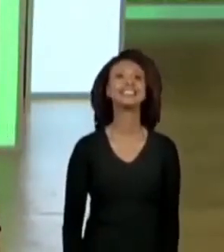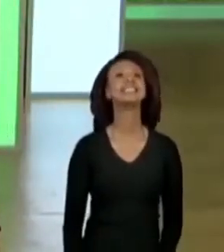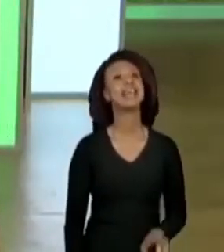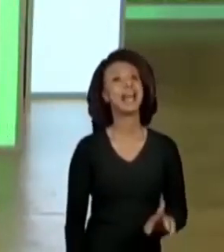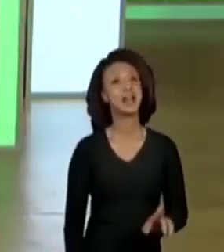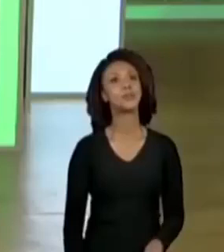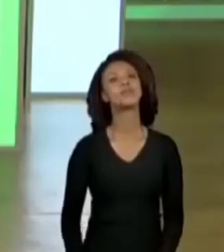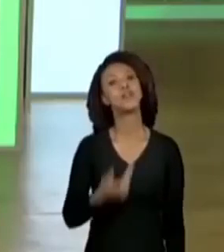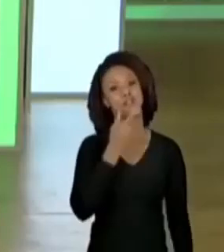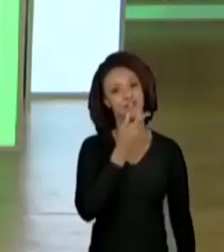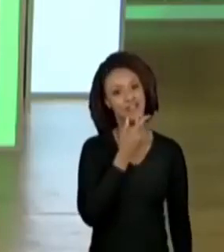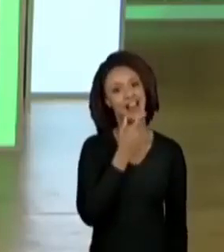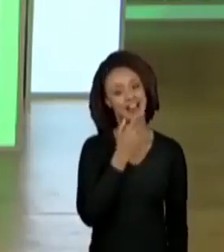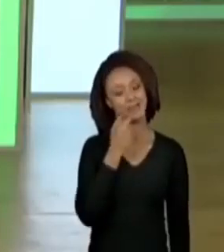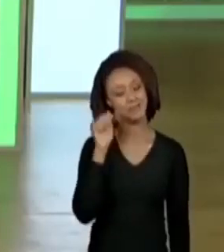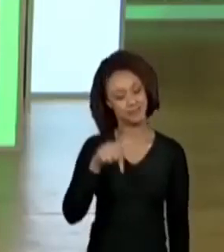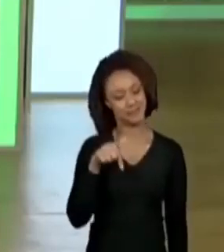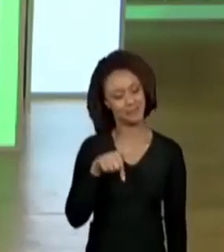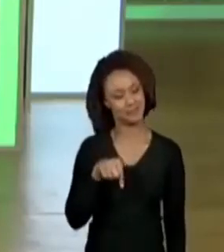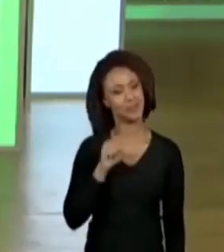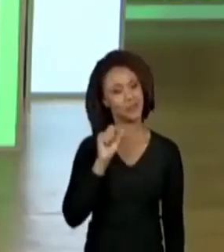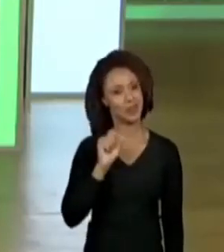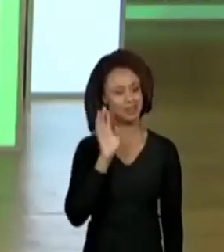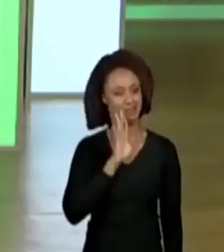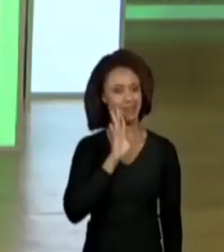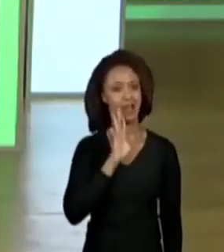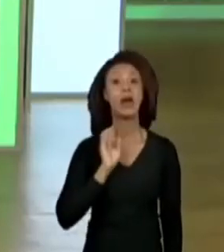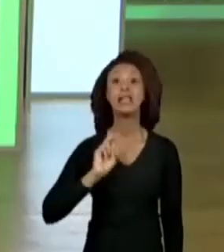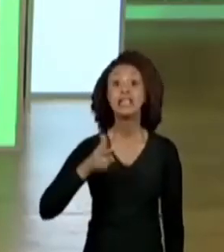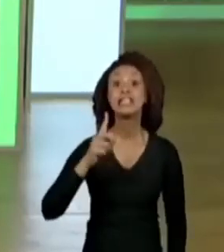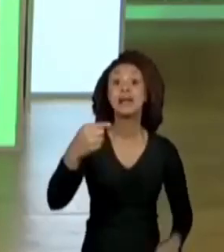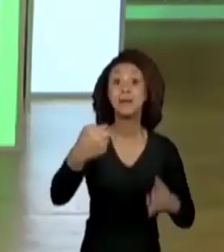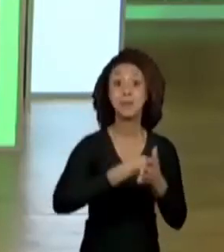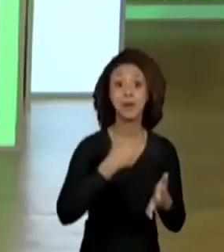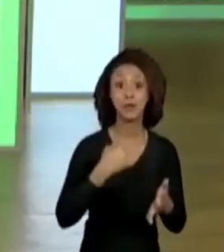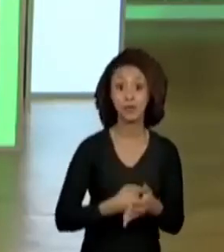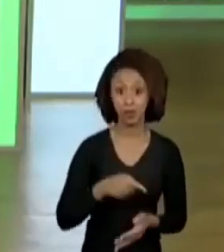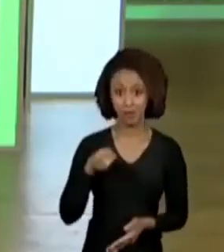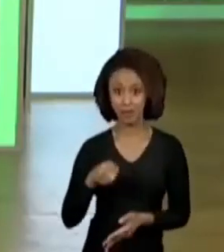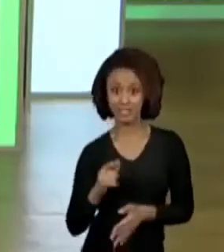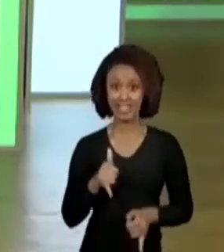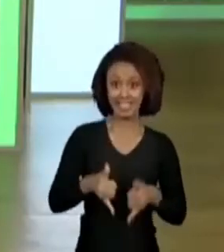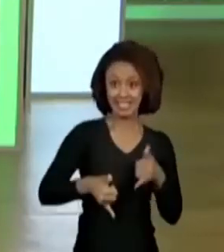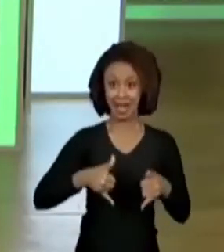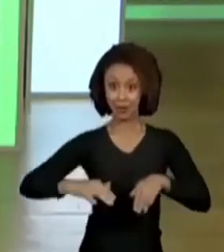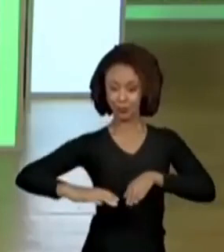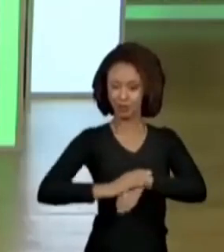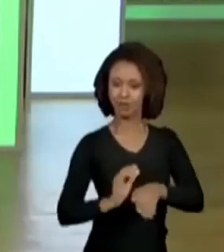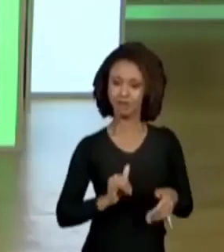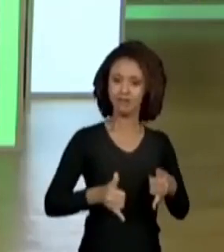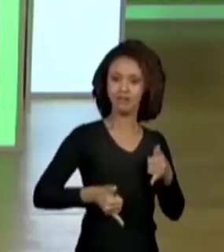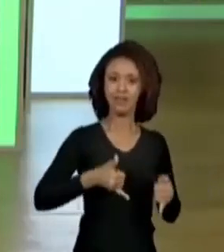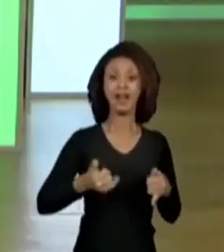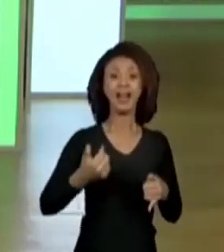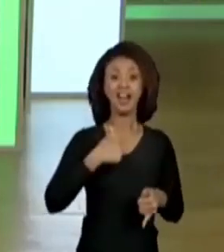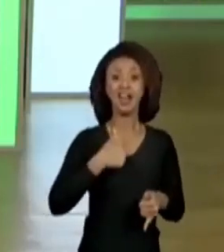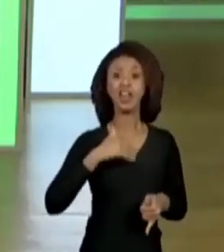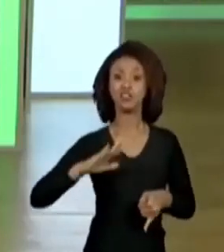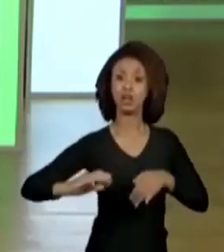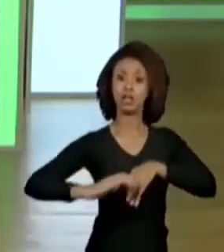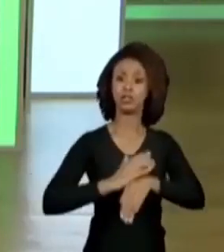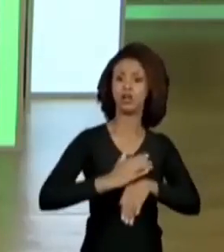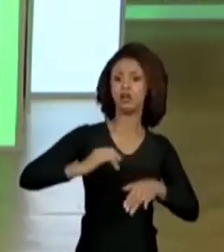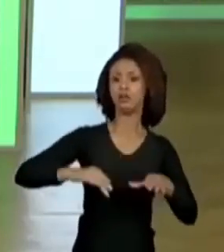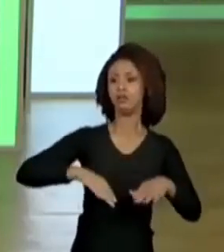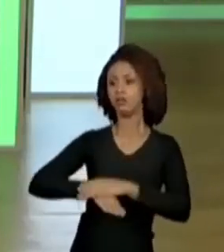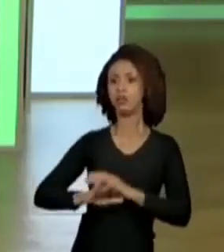Aliás, a gente tem que contar, tem coisa que é legal. Sempre pergunta, né? Regiane, você vai estar de salto? E não sei, outro dia até tirei o salto aqui, porque ficaram brigando comigo